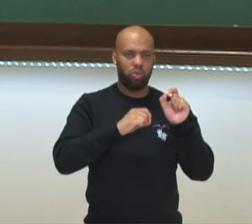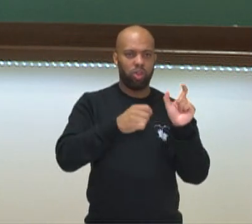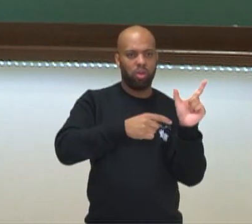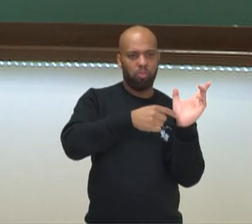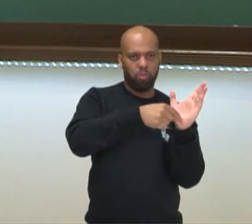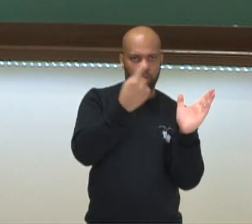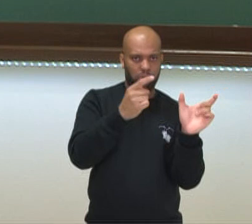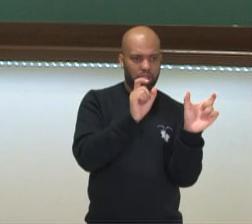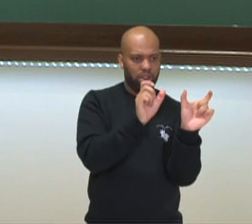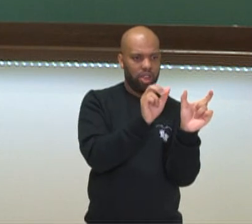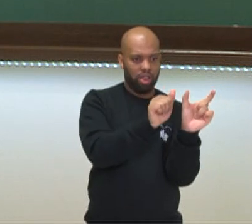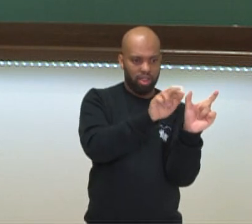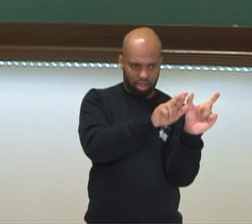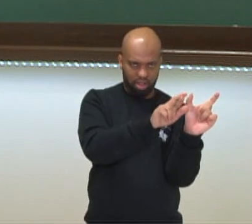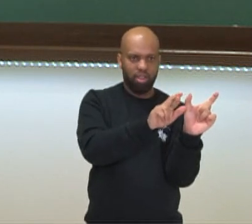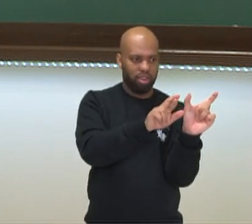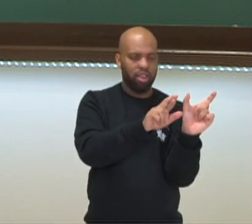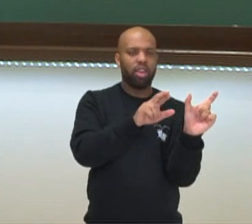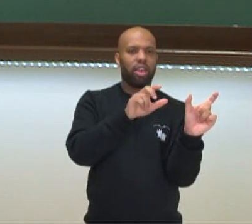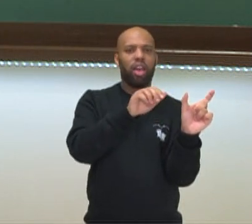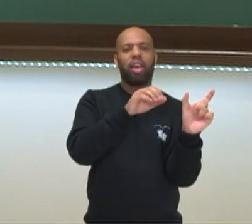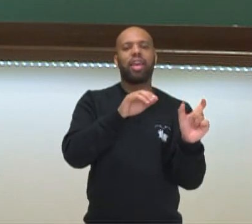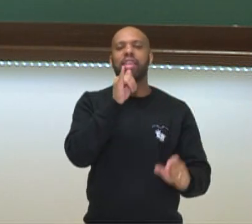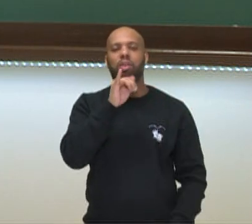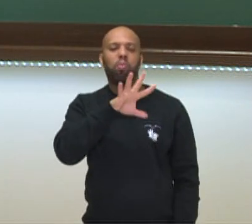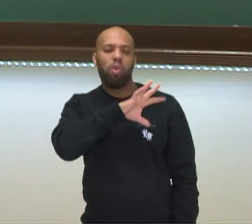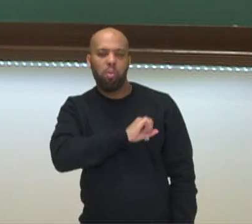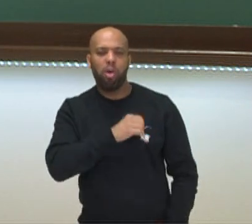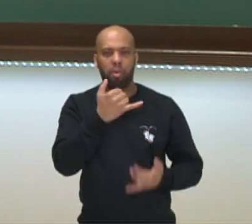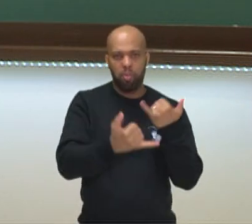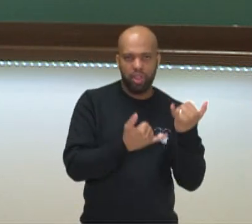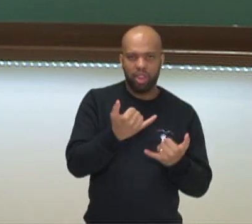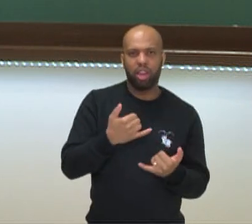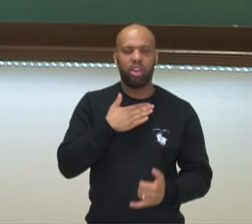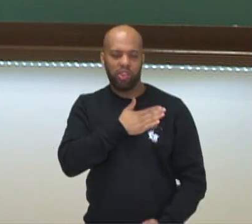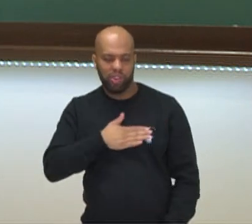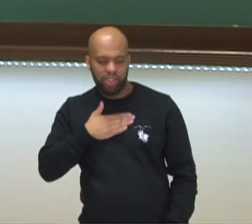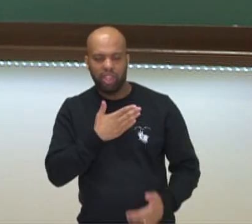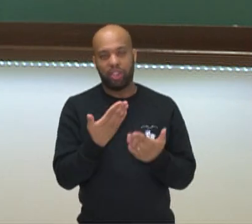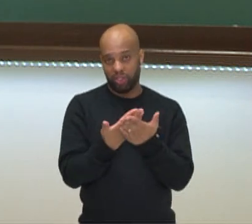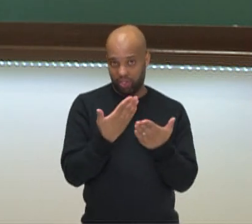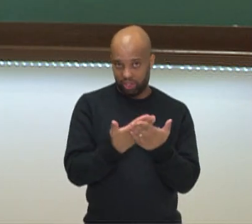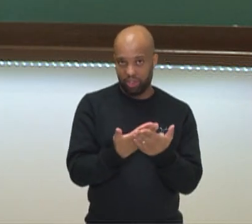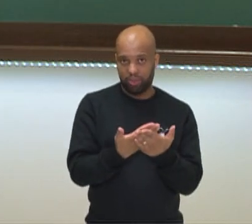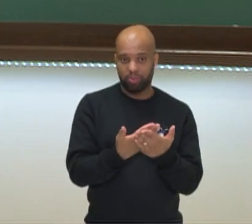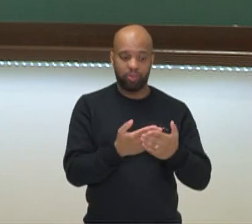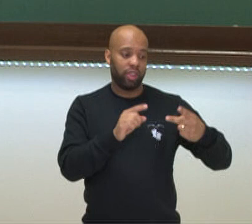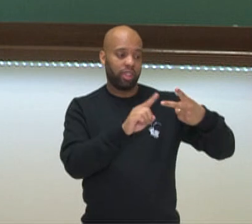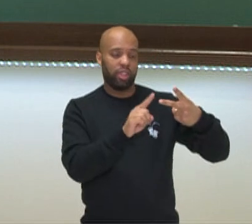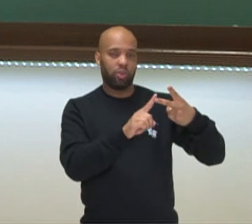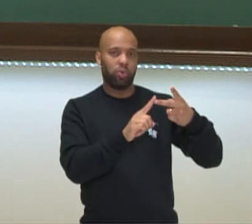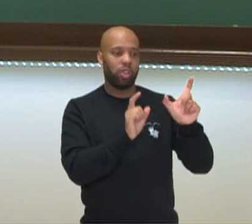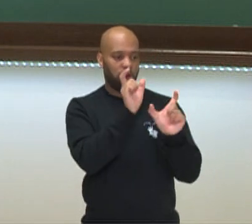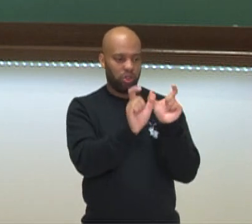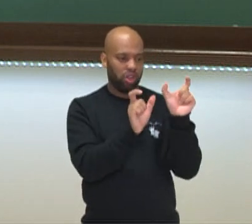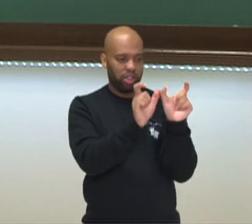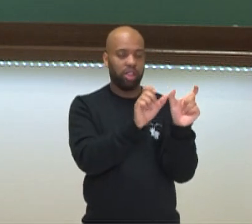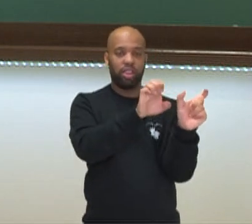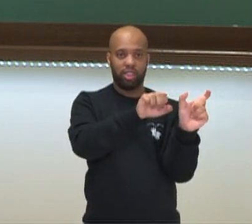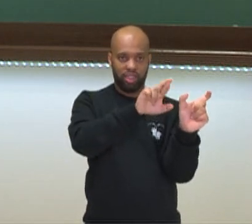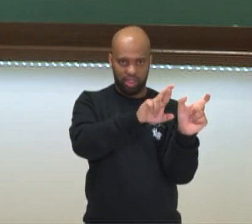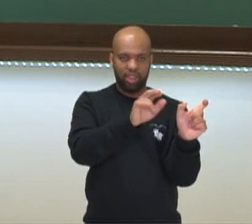conjugação, terminados em ar, né? Amar, brincar, gostar, estudar. Segunda conjugação, terminam em